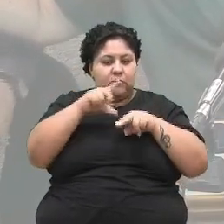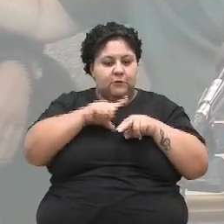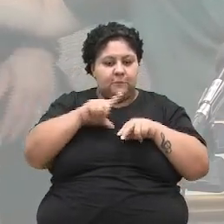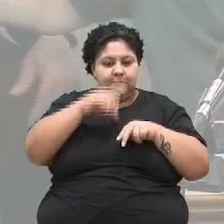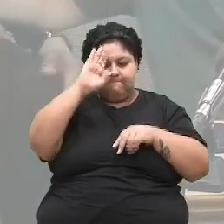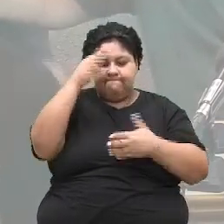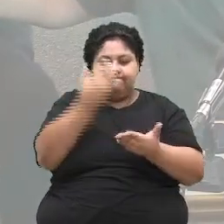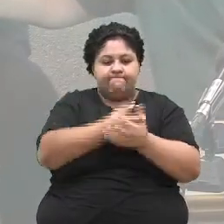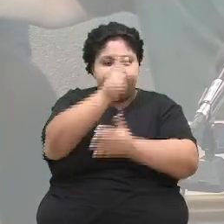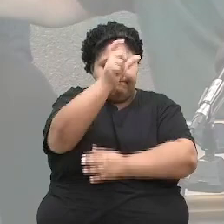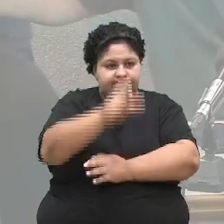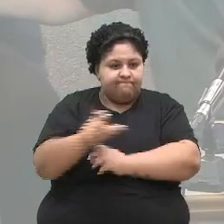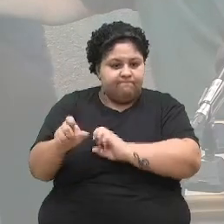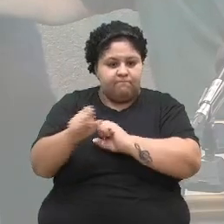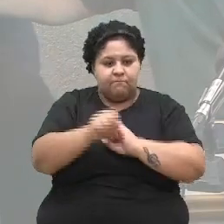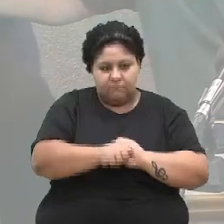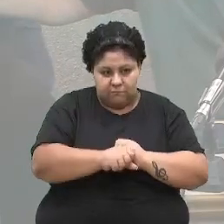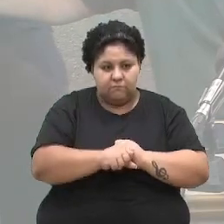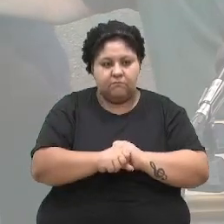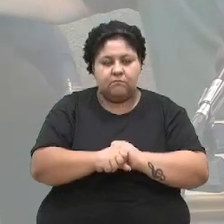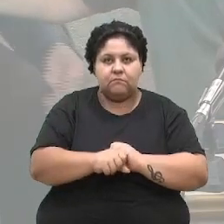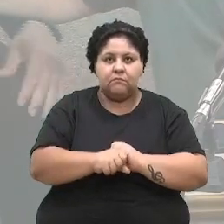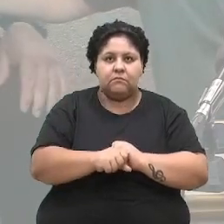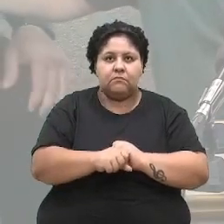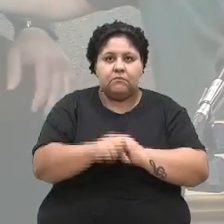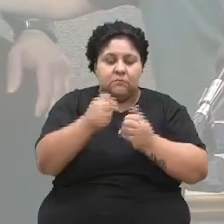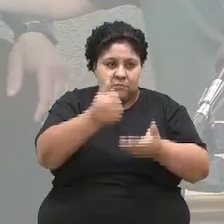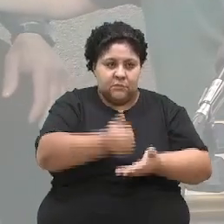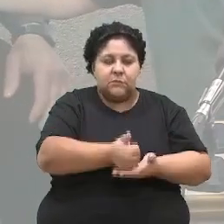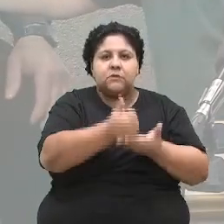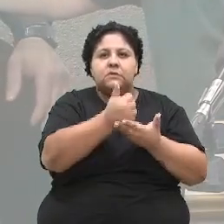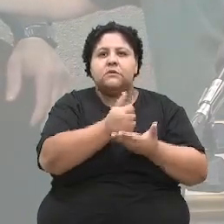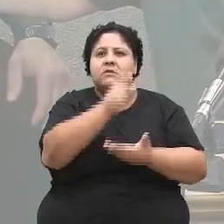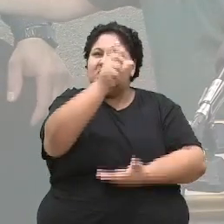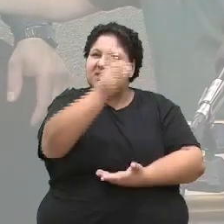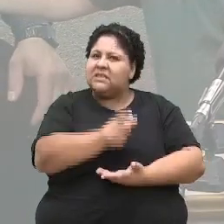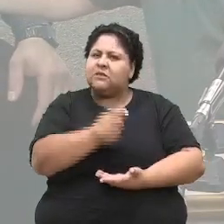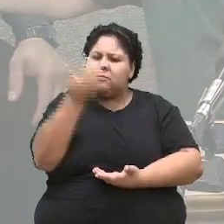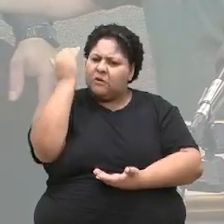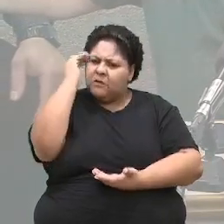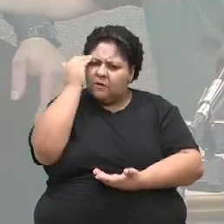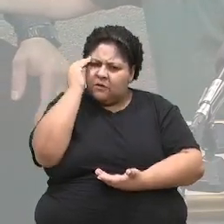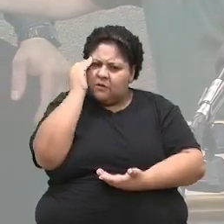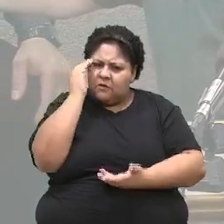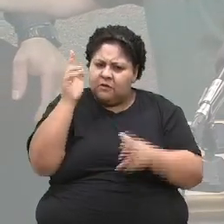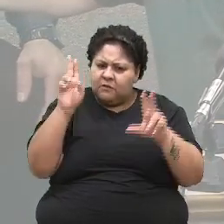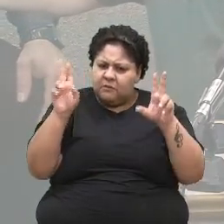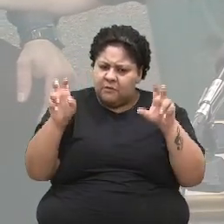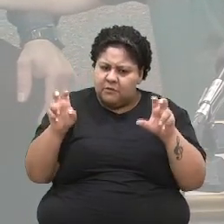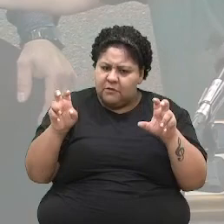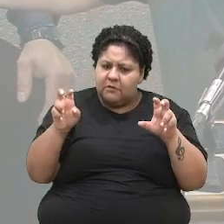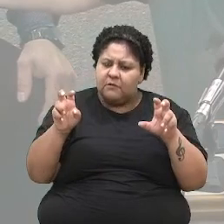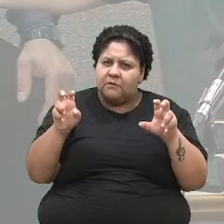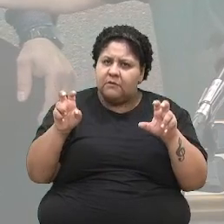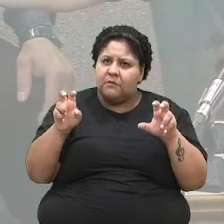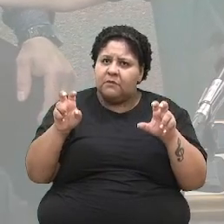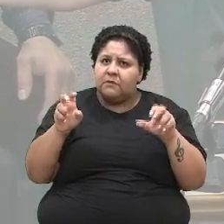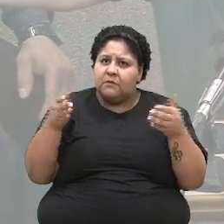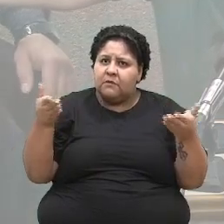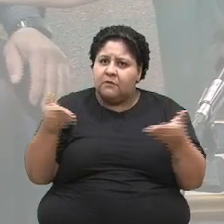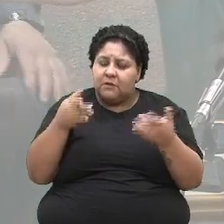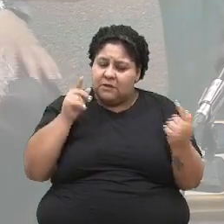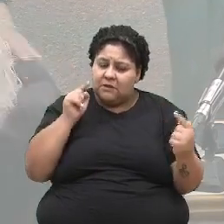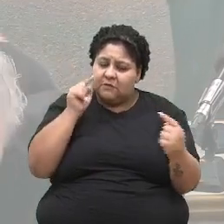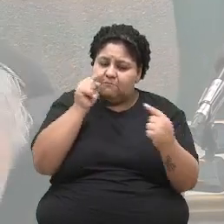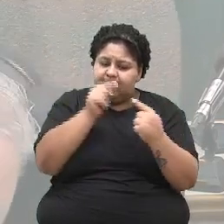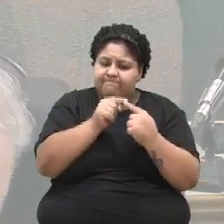as pessoas que podem e que estão contribuindo, né, são pessoas que entendem do assunto e vêm realmente neste objetivo,